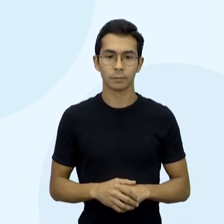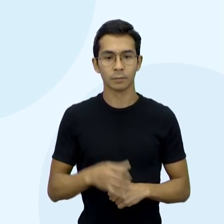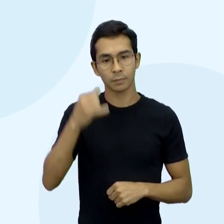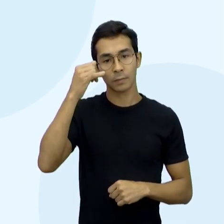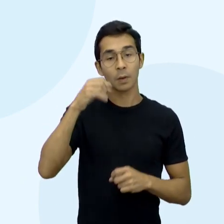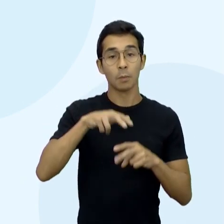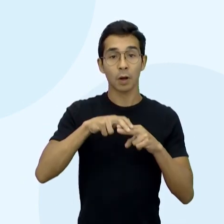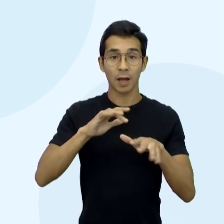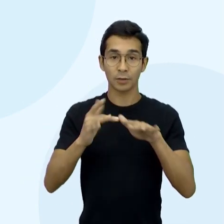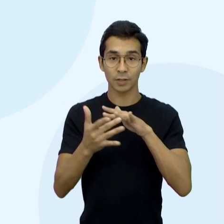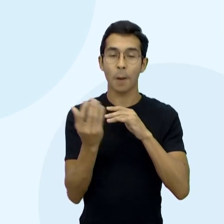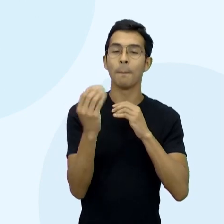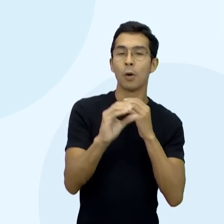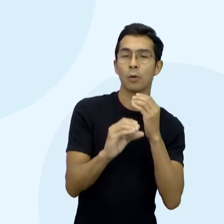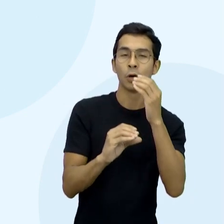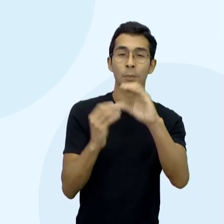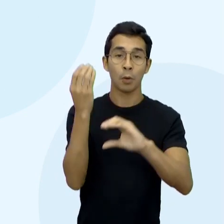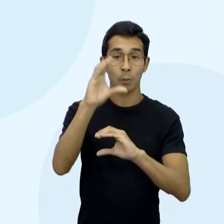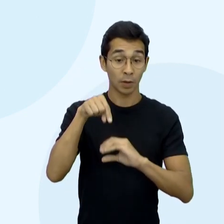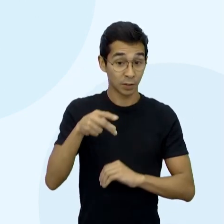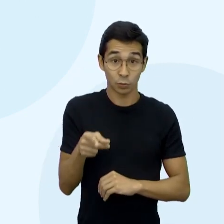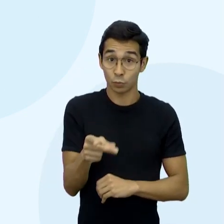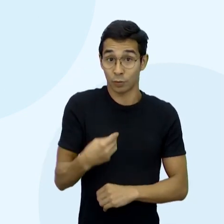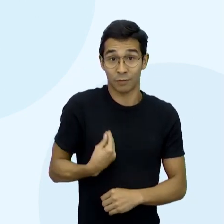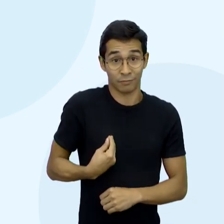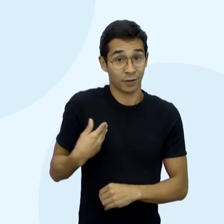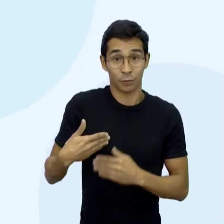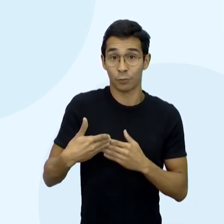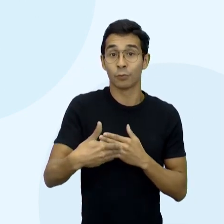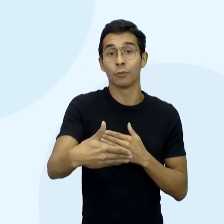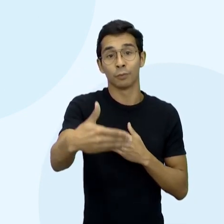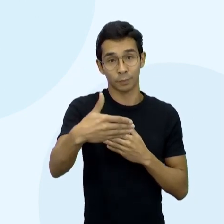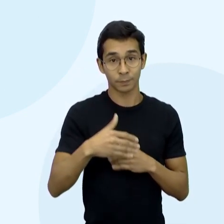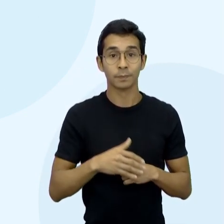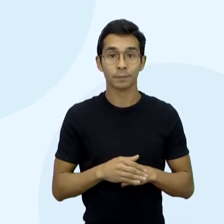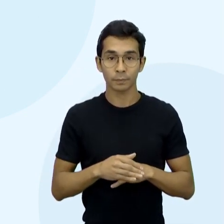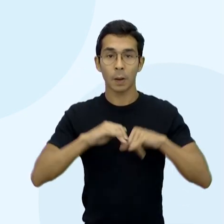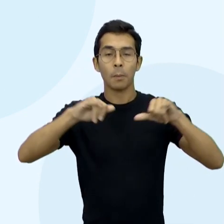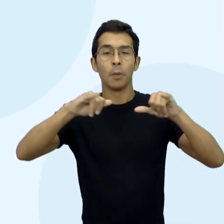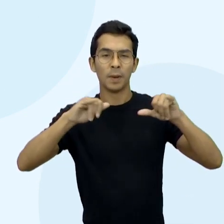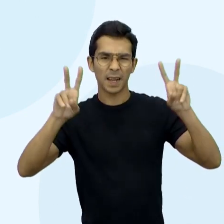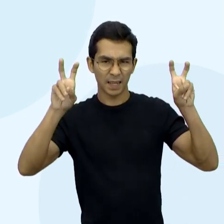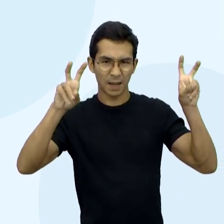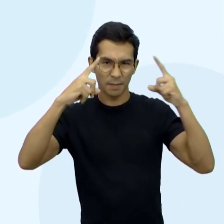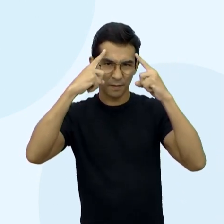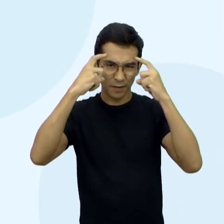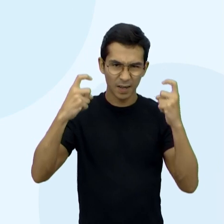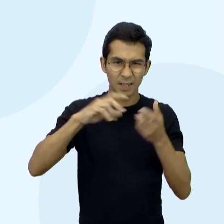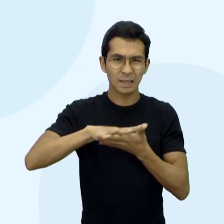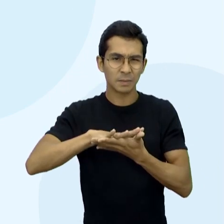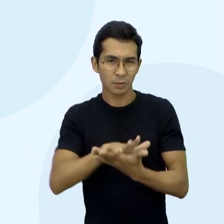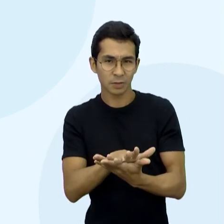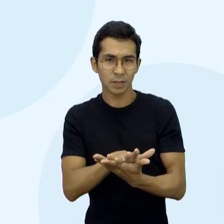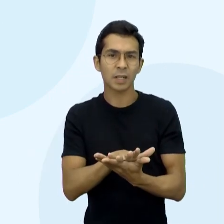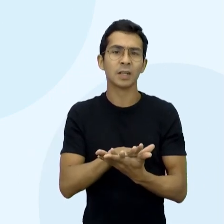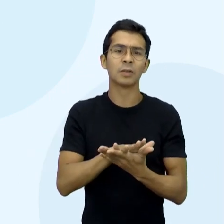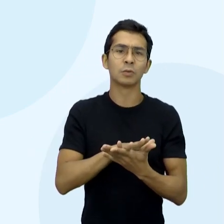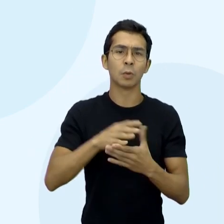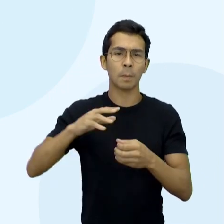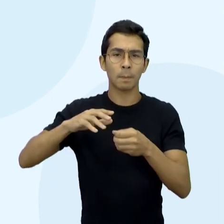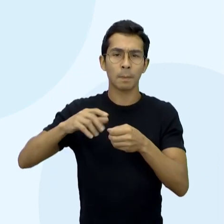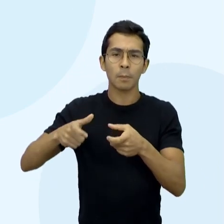e sejamos corresponsáveis pela divulgação de publicações que apoiem a violência ou algum preconceito contra minorias